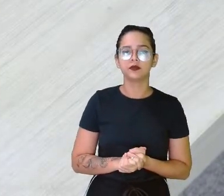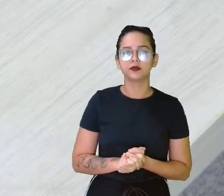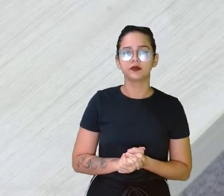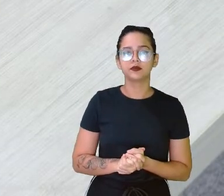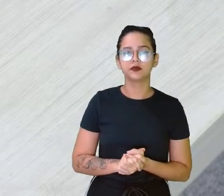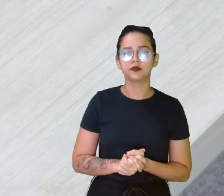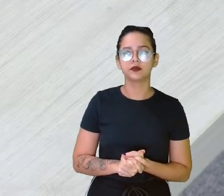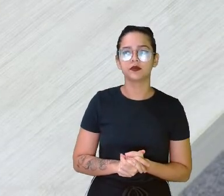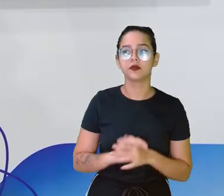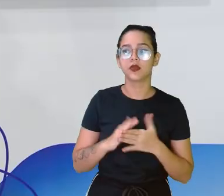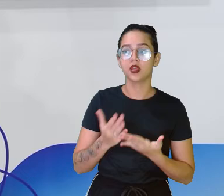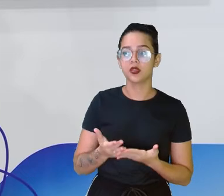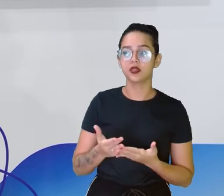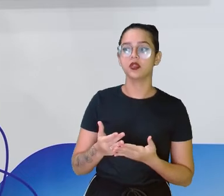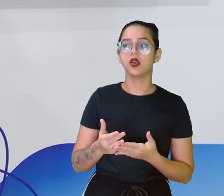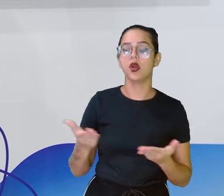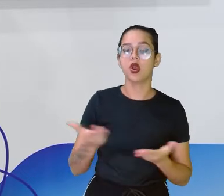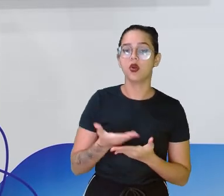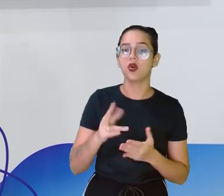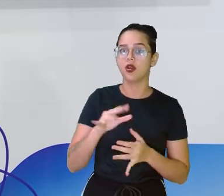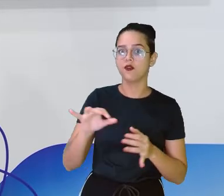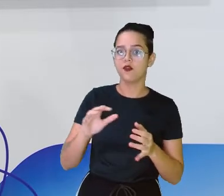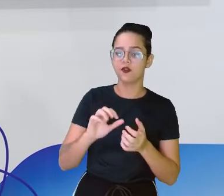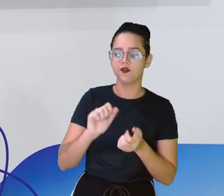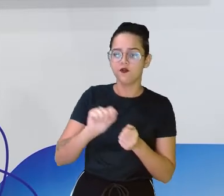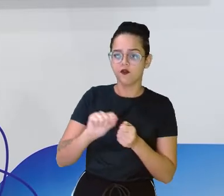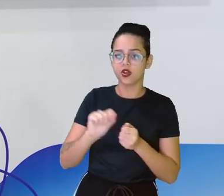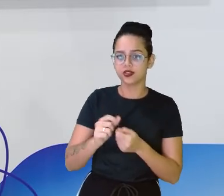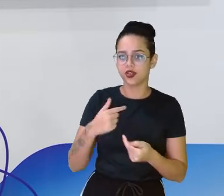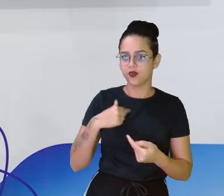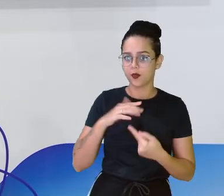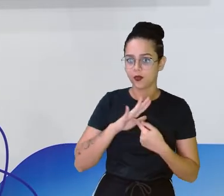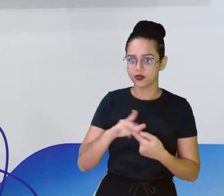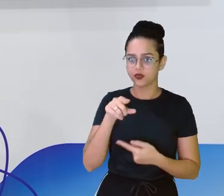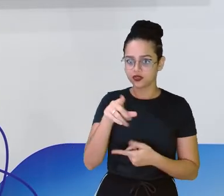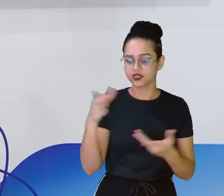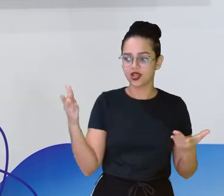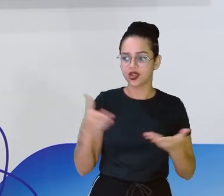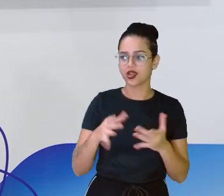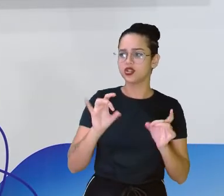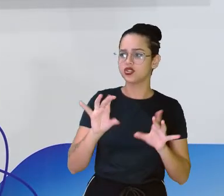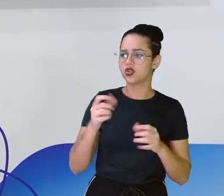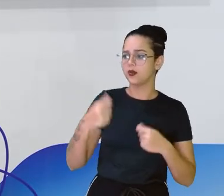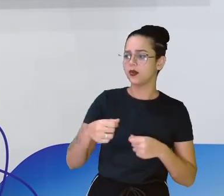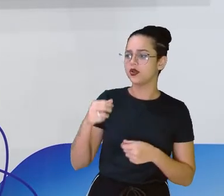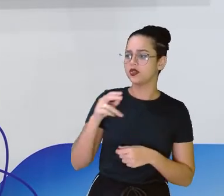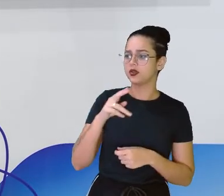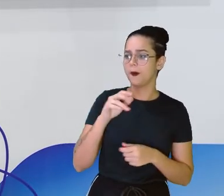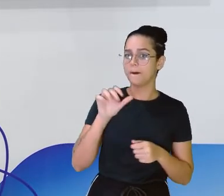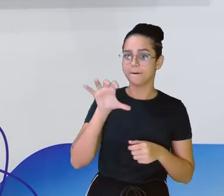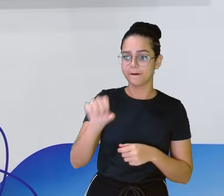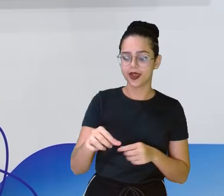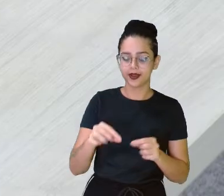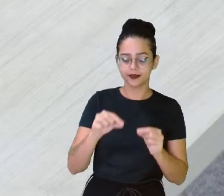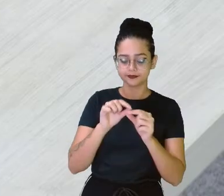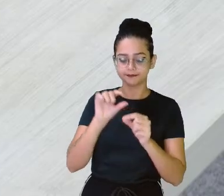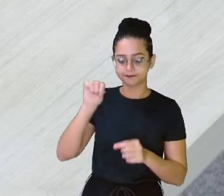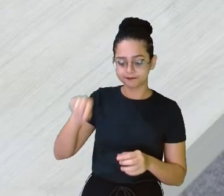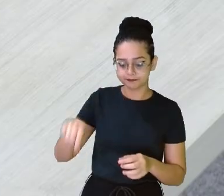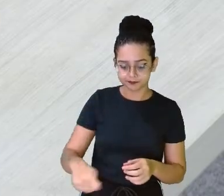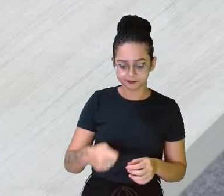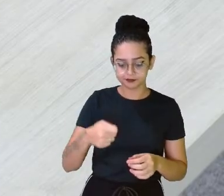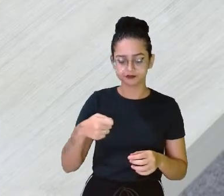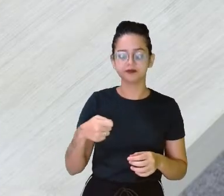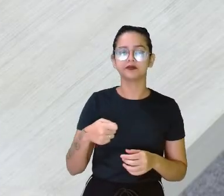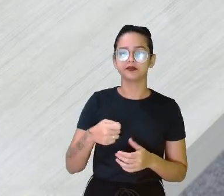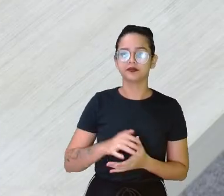partir do momento que a gente vai montando, e eu vou mostrar para você agora, ó, eu só preciso pegar o palito, que são os